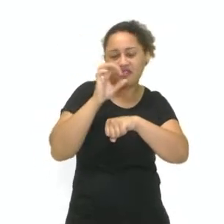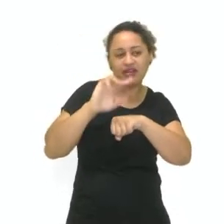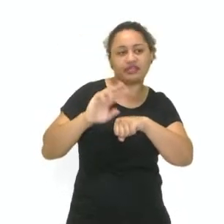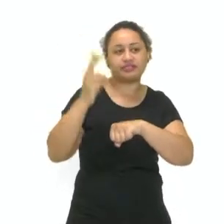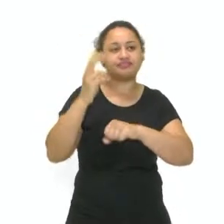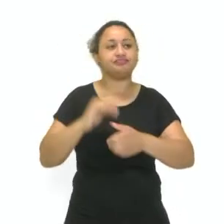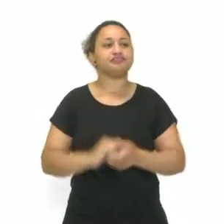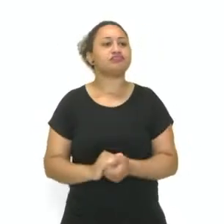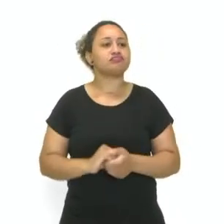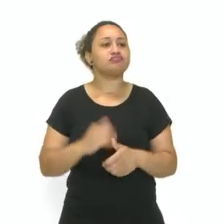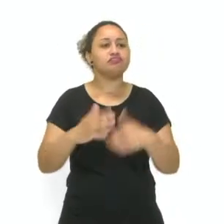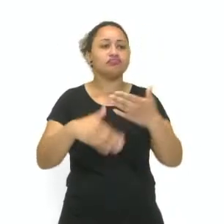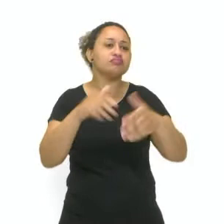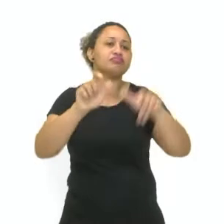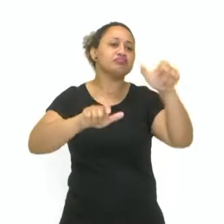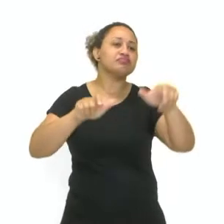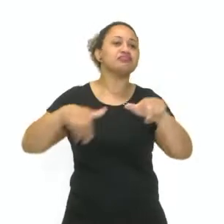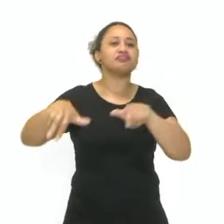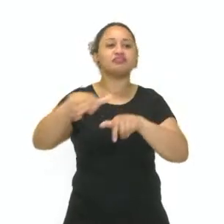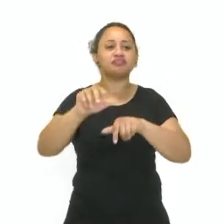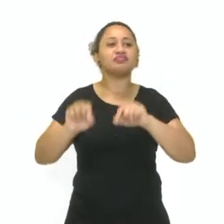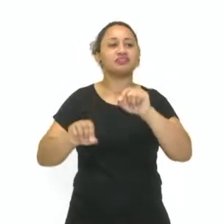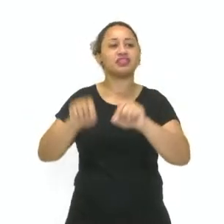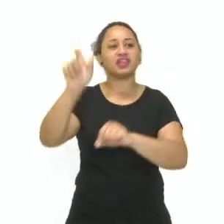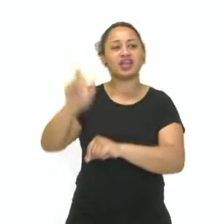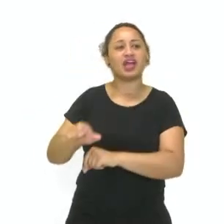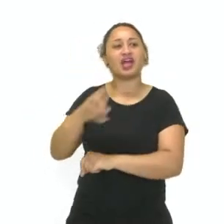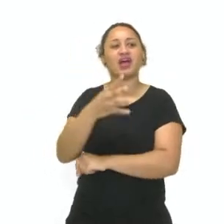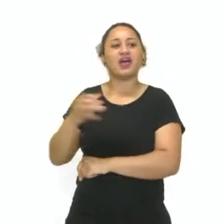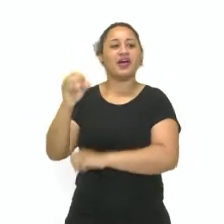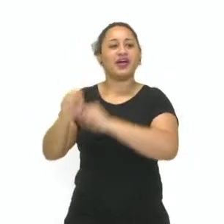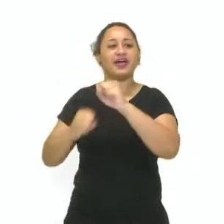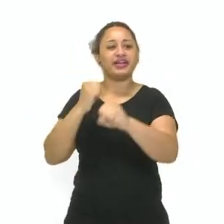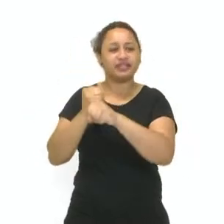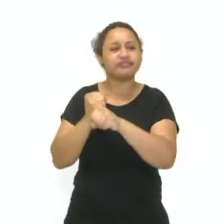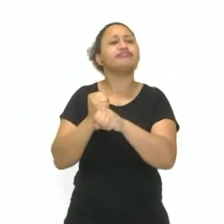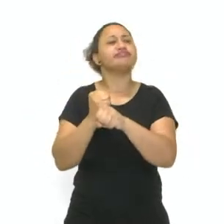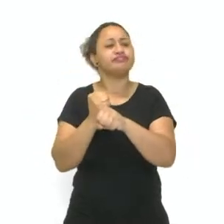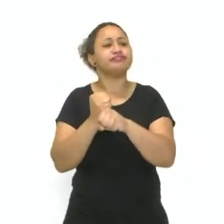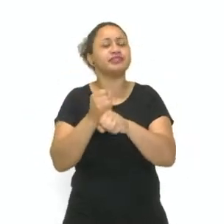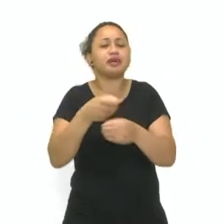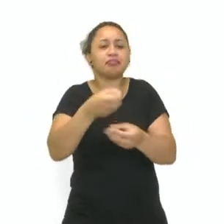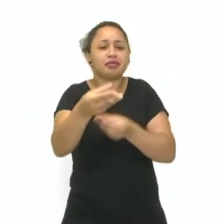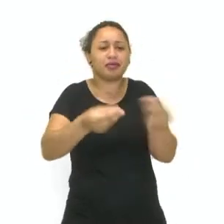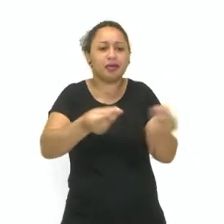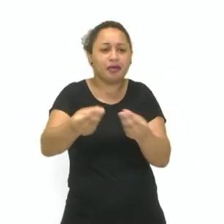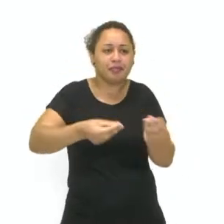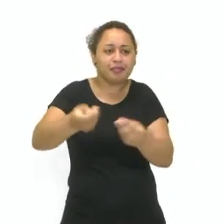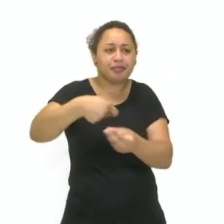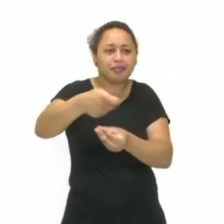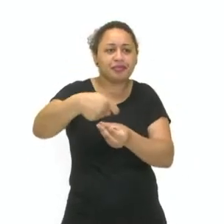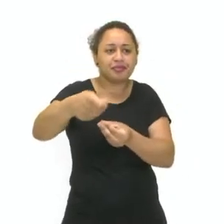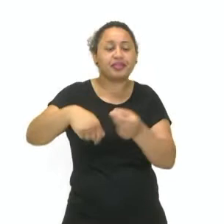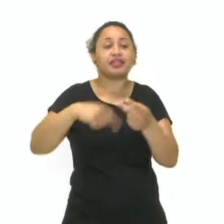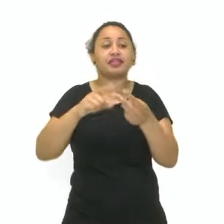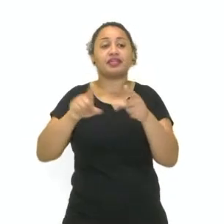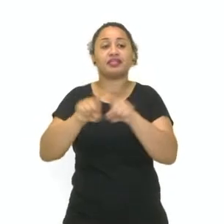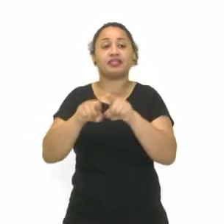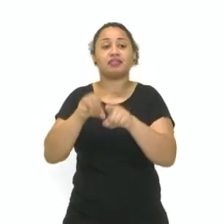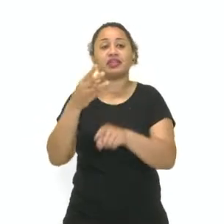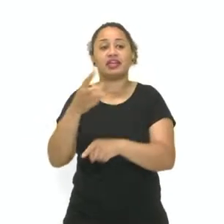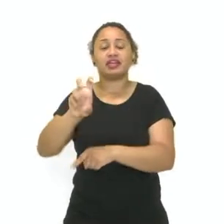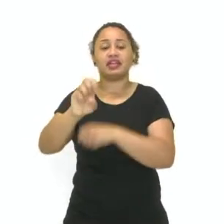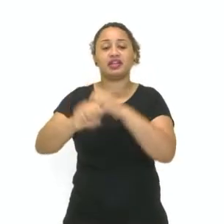40 anos de pífia, prosa e 35 anos de crochê. Que o doutor Cicrano já completou bodas de ouro